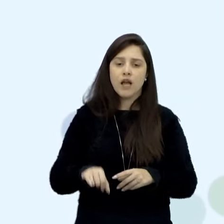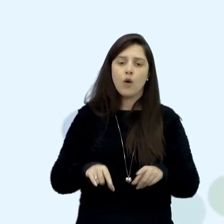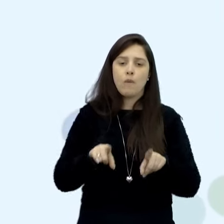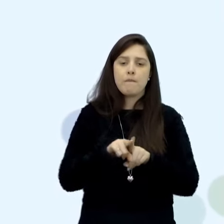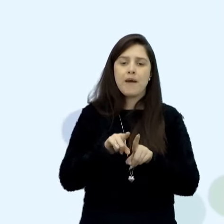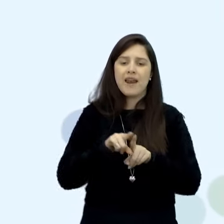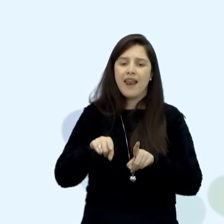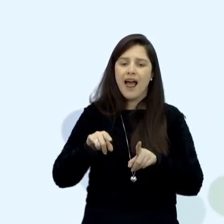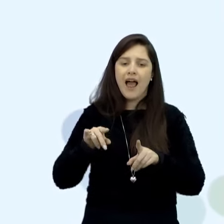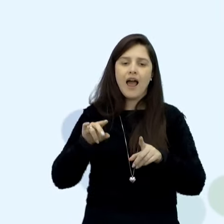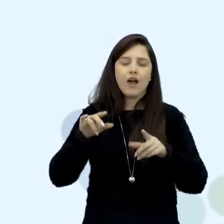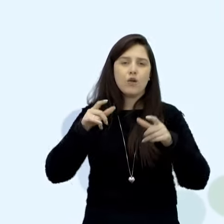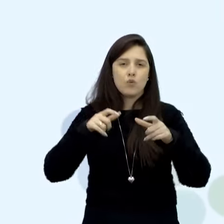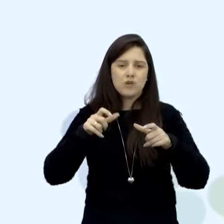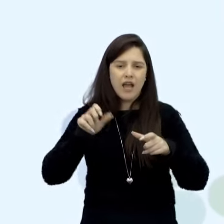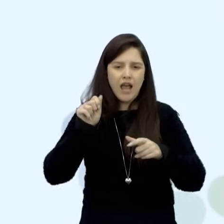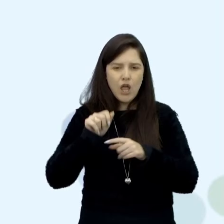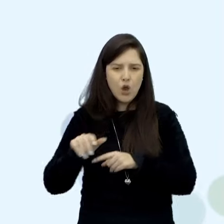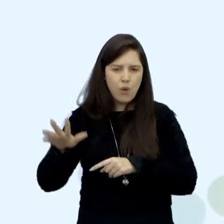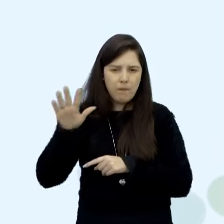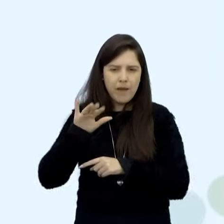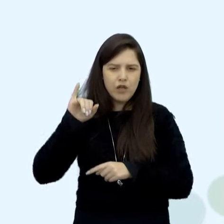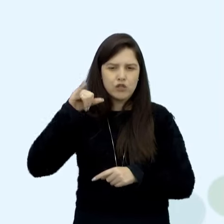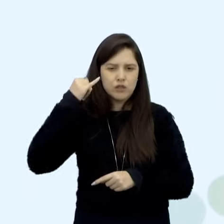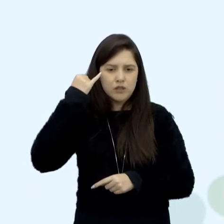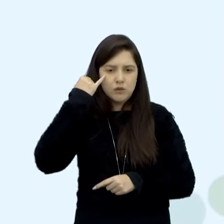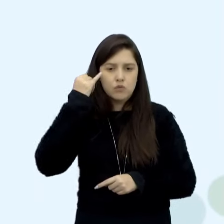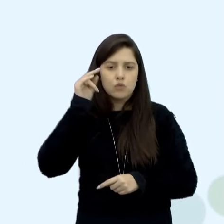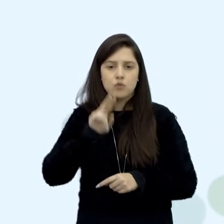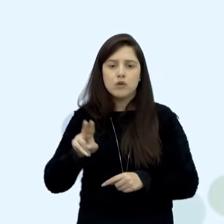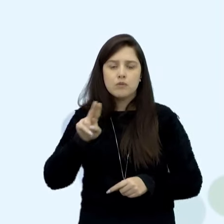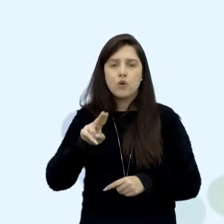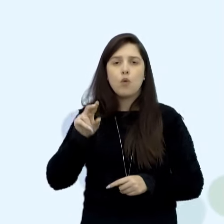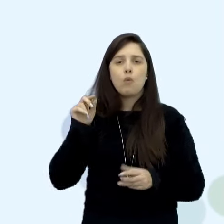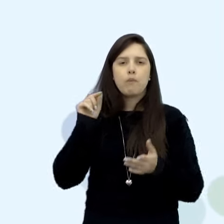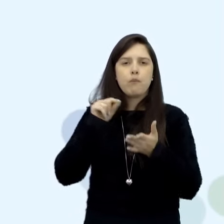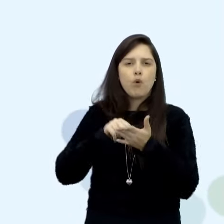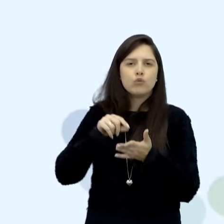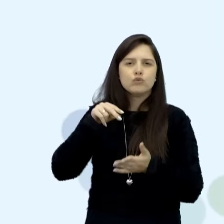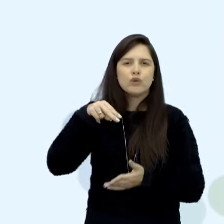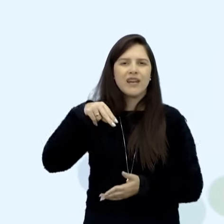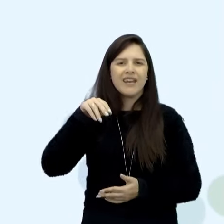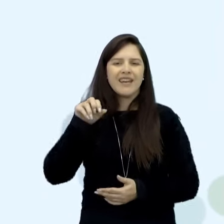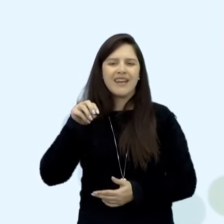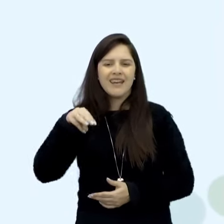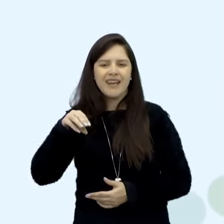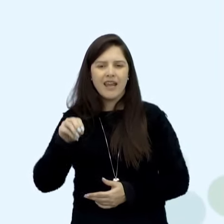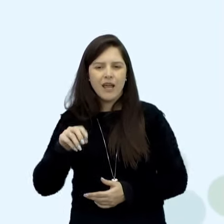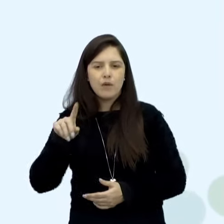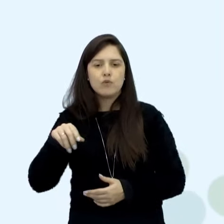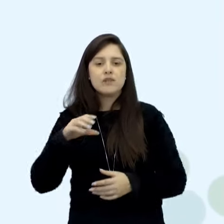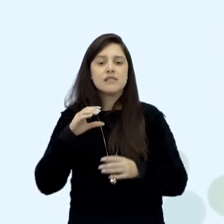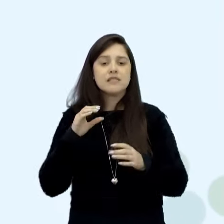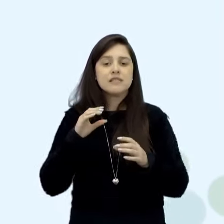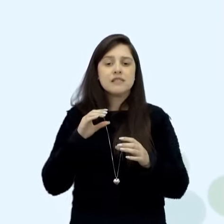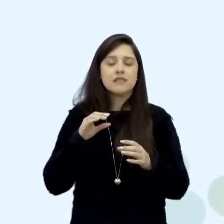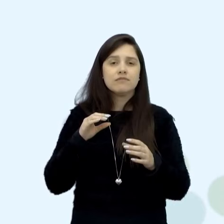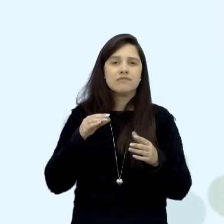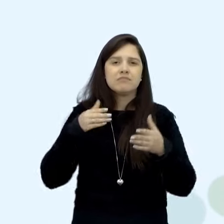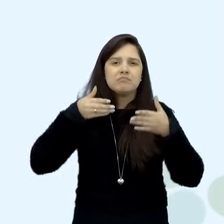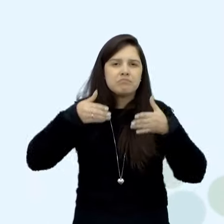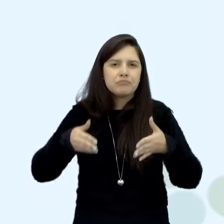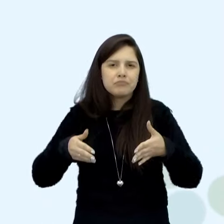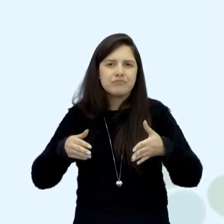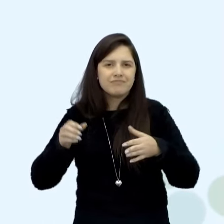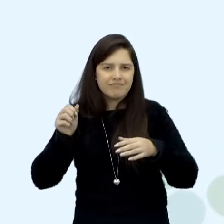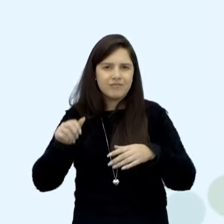russas, europeias e japonesas costumam usar o Ponto Nemo como um cemitério espacial. Mais de